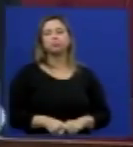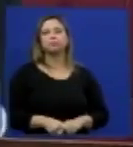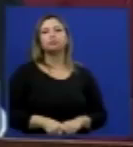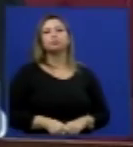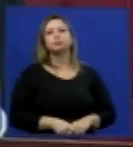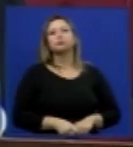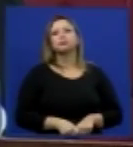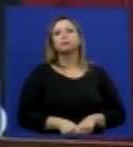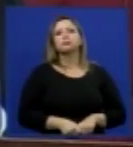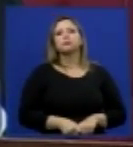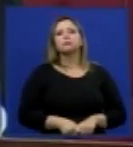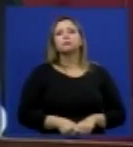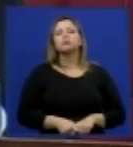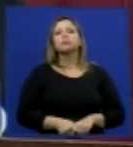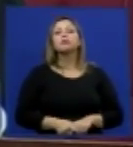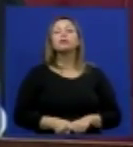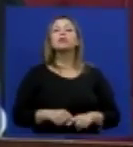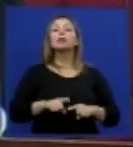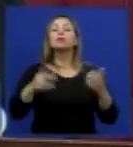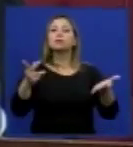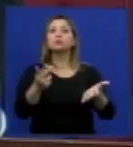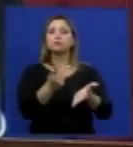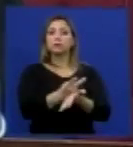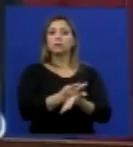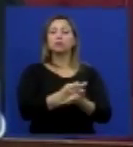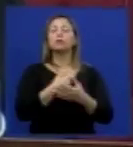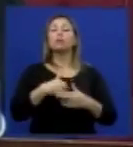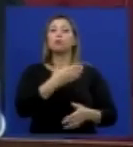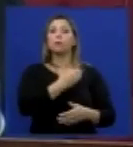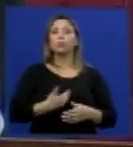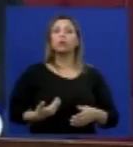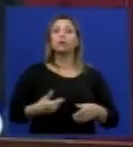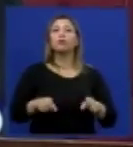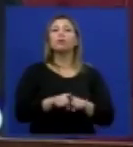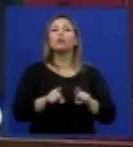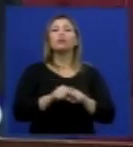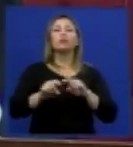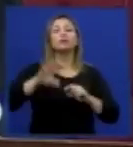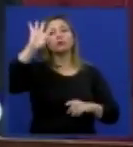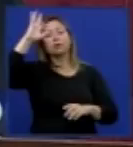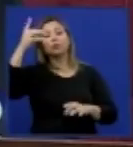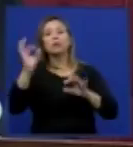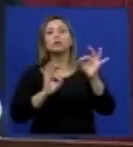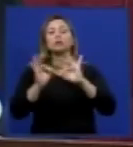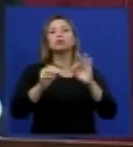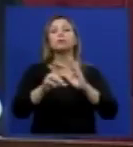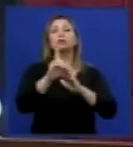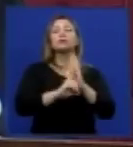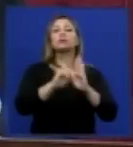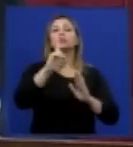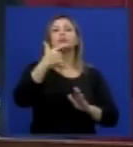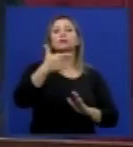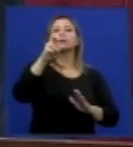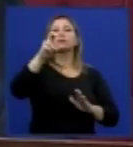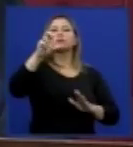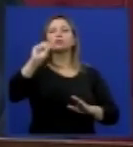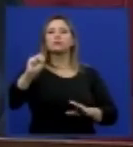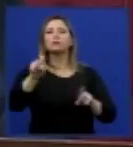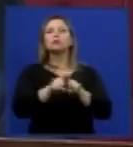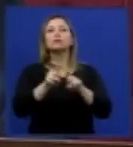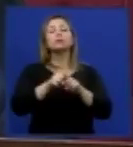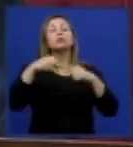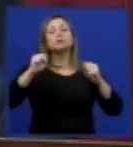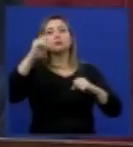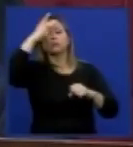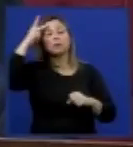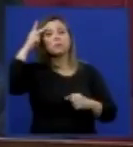países. Diante da nova situação, o Poder Público também se viu na contingência de alterar a Resolução 258, para que ao menos fosse atribuída aos